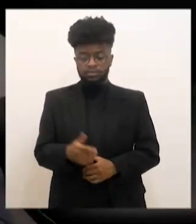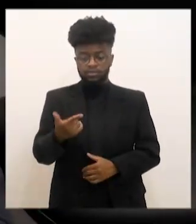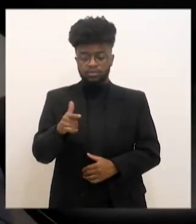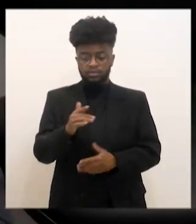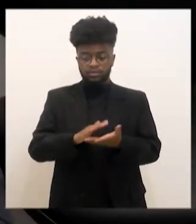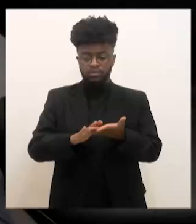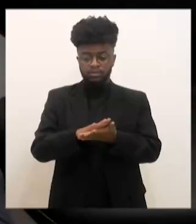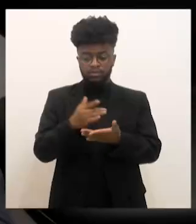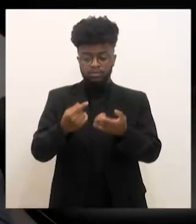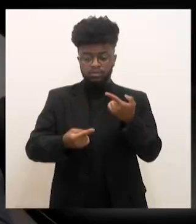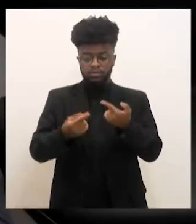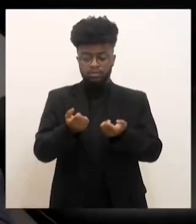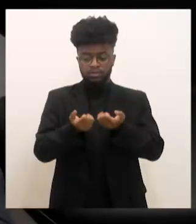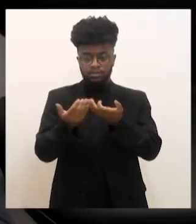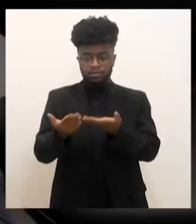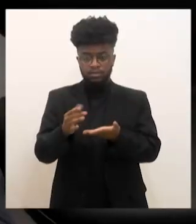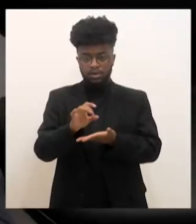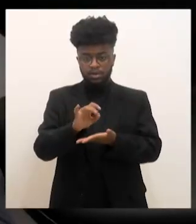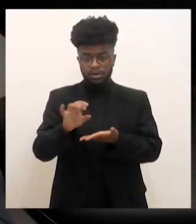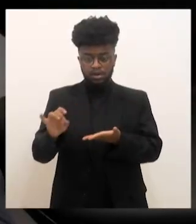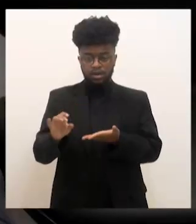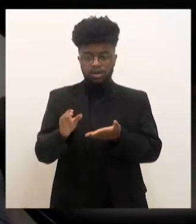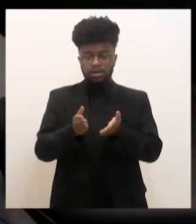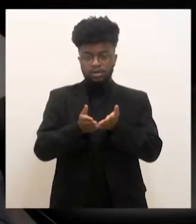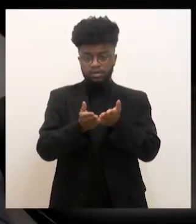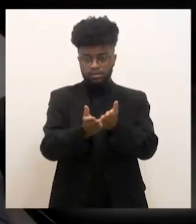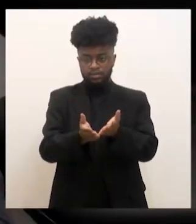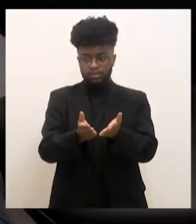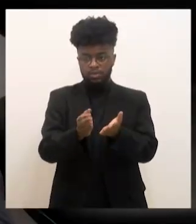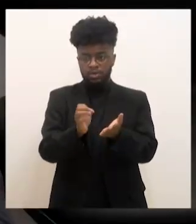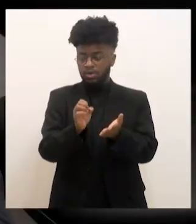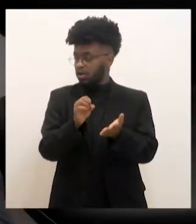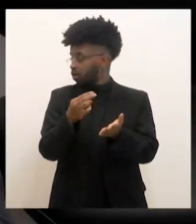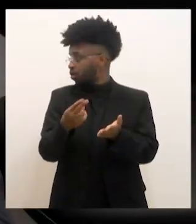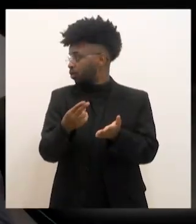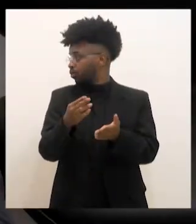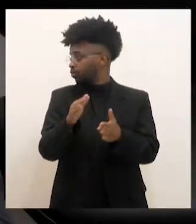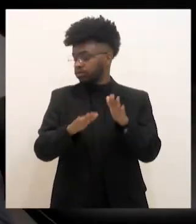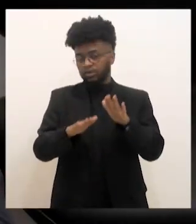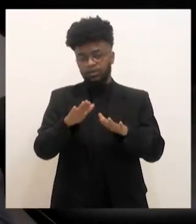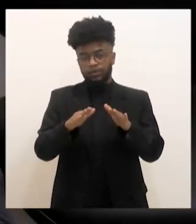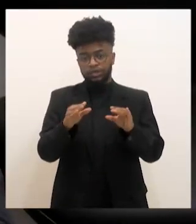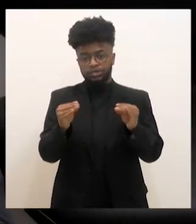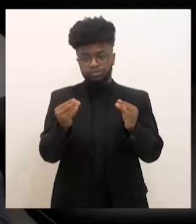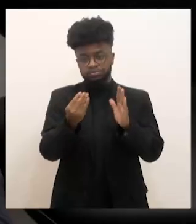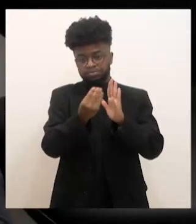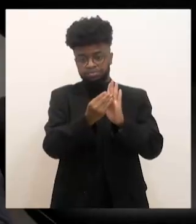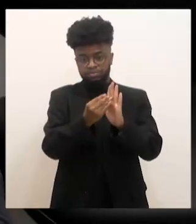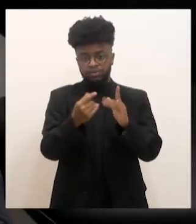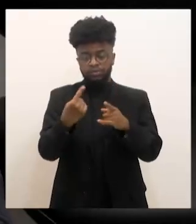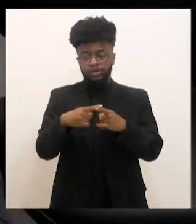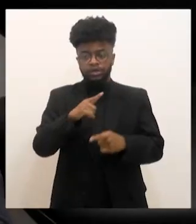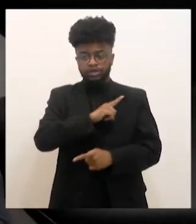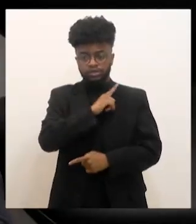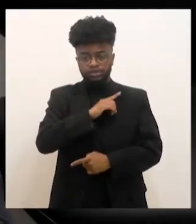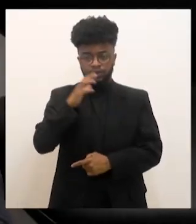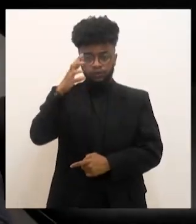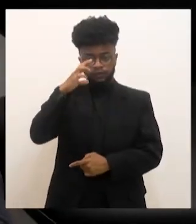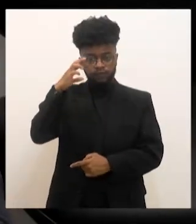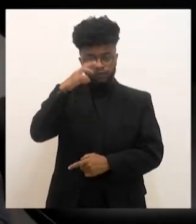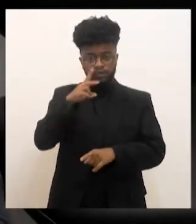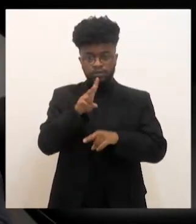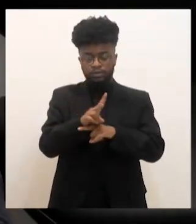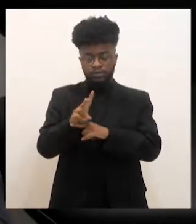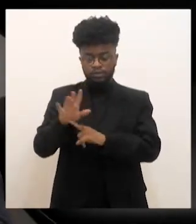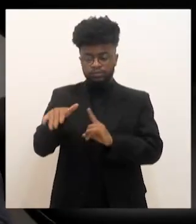a cada embarcação individualmente considerada ou potencialmente considerada. A gestão, fiscalização e